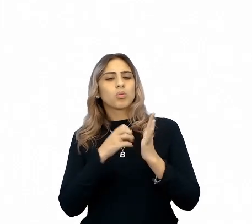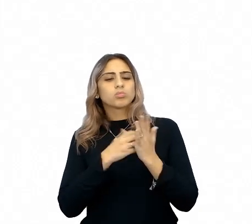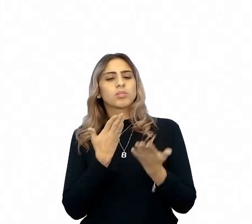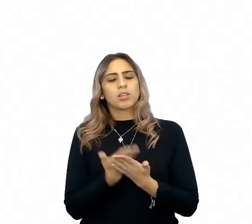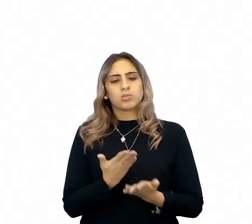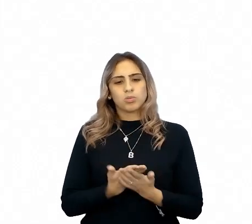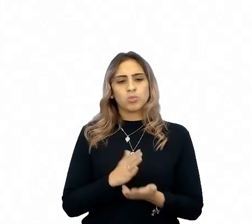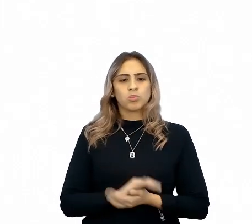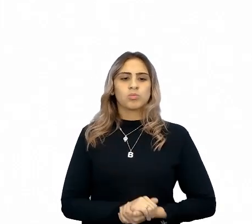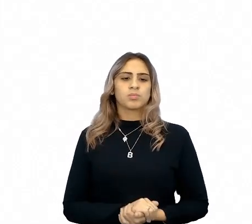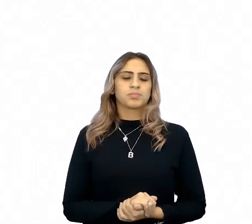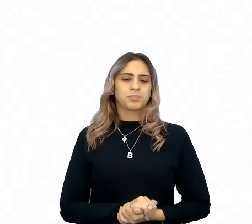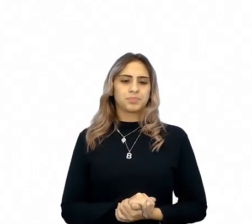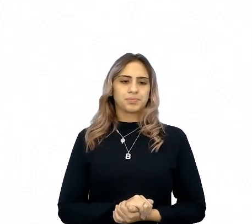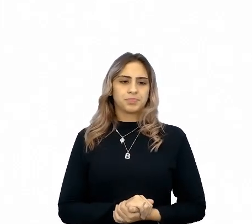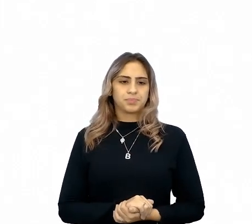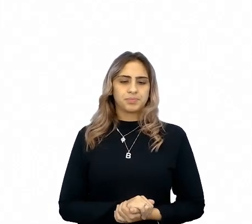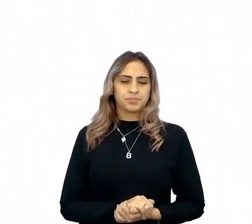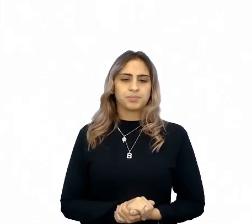estudo.